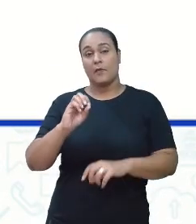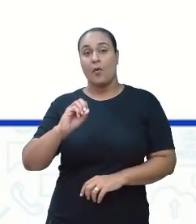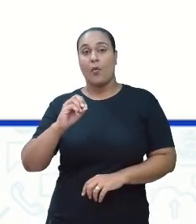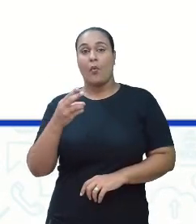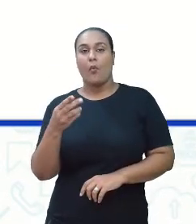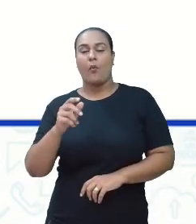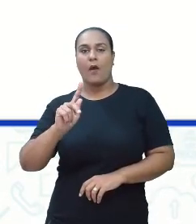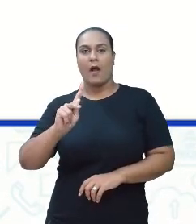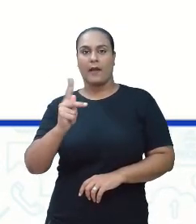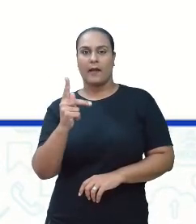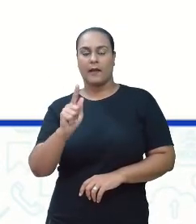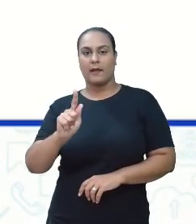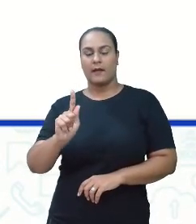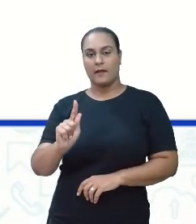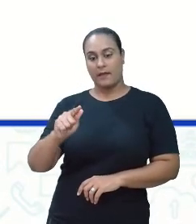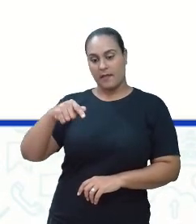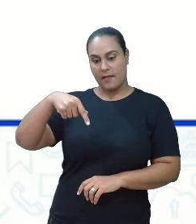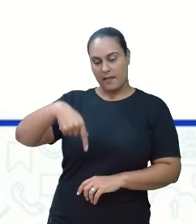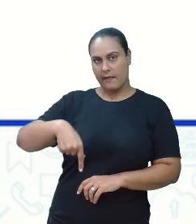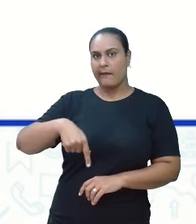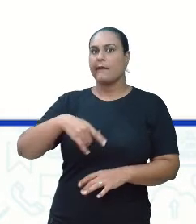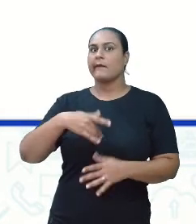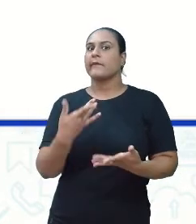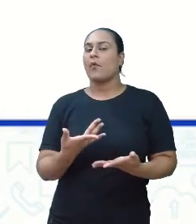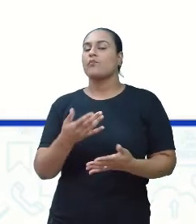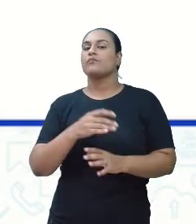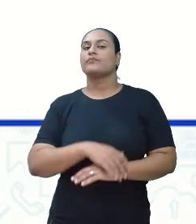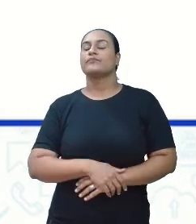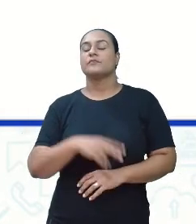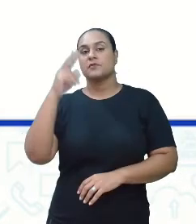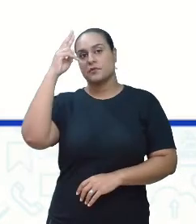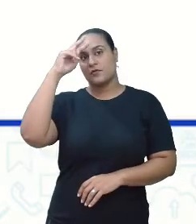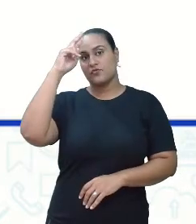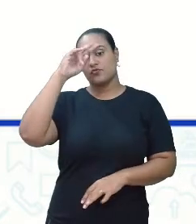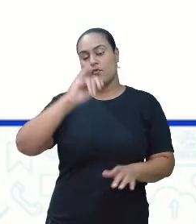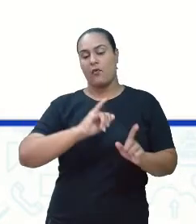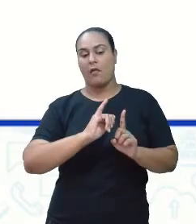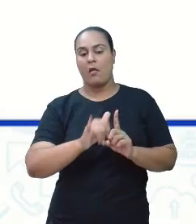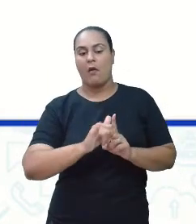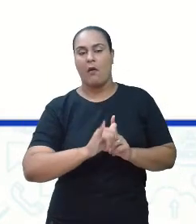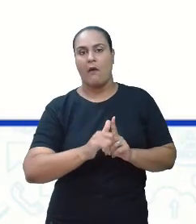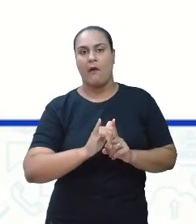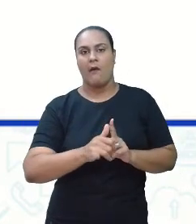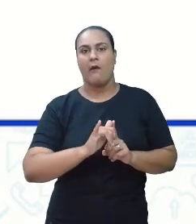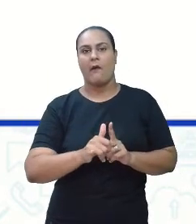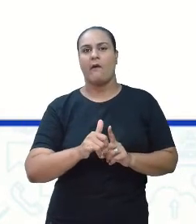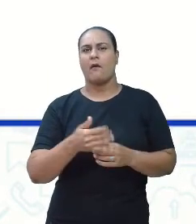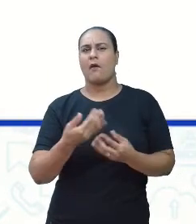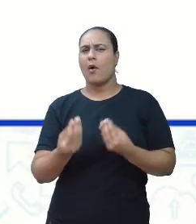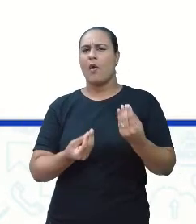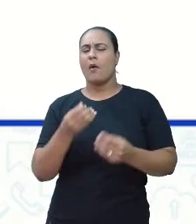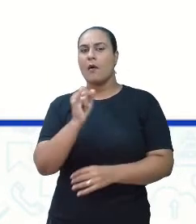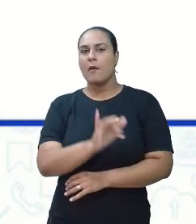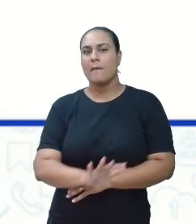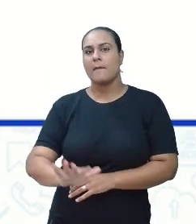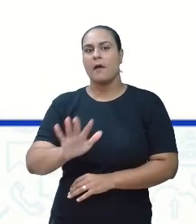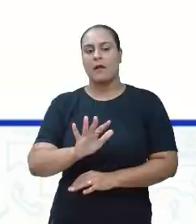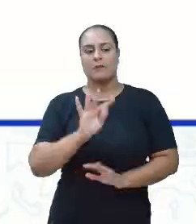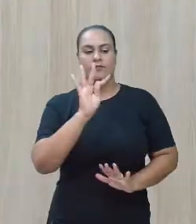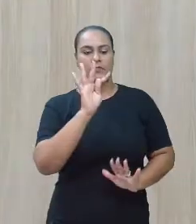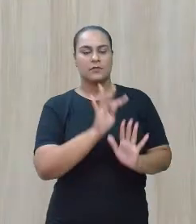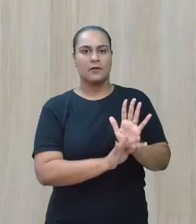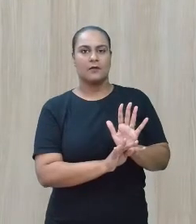HQs, são histórias narrativas que são contadas por meio de imagens e